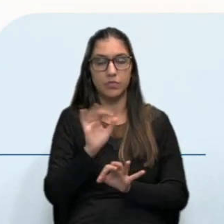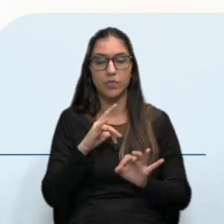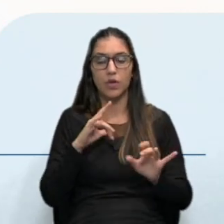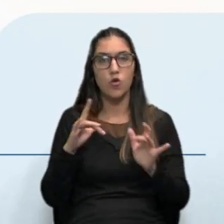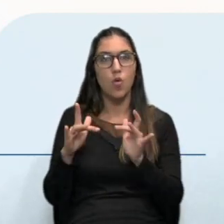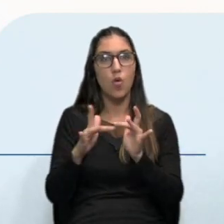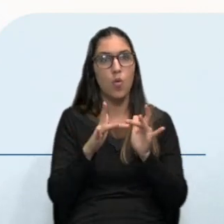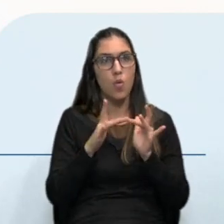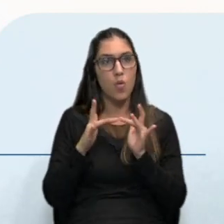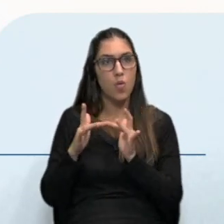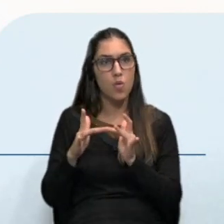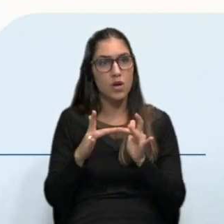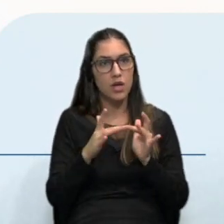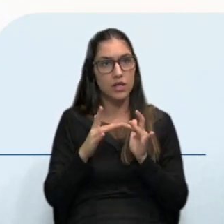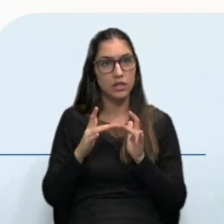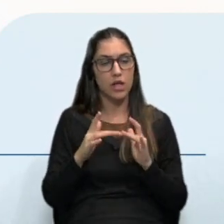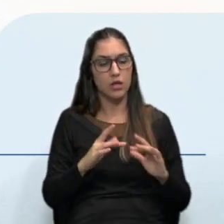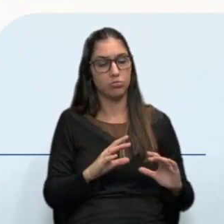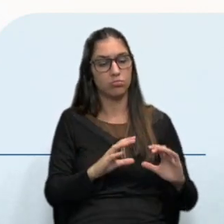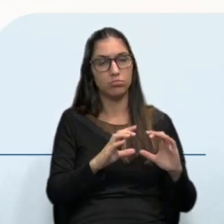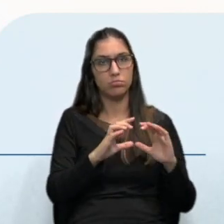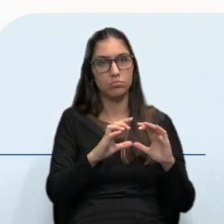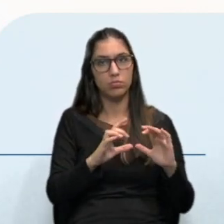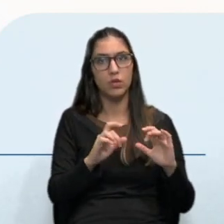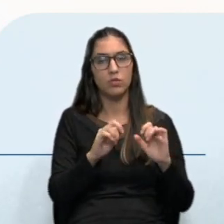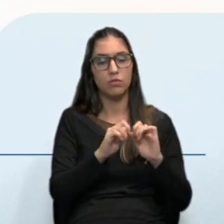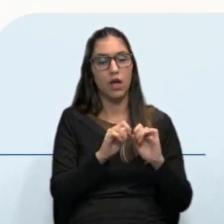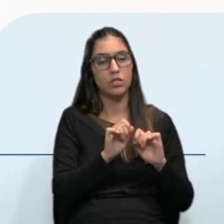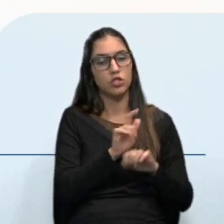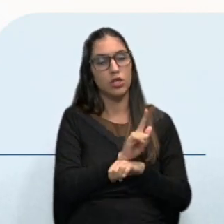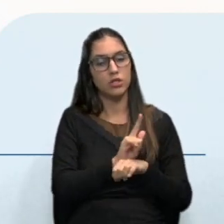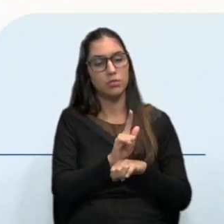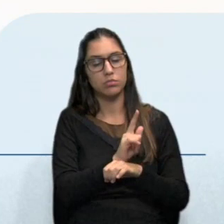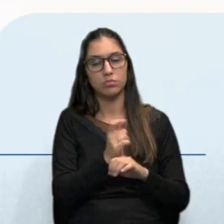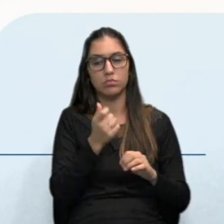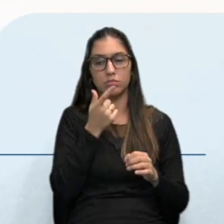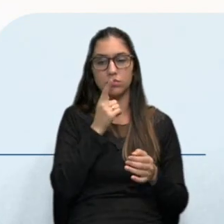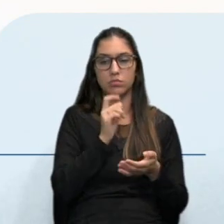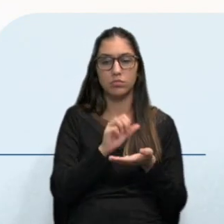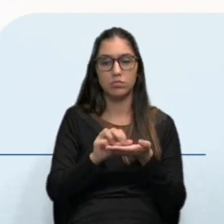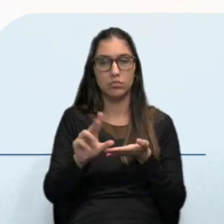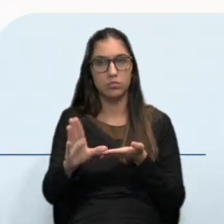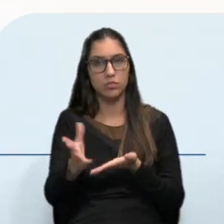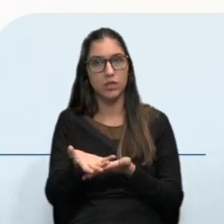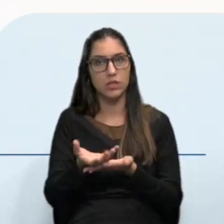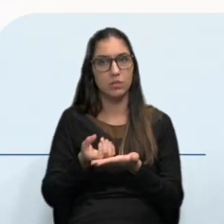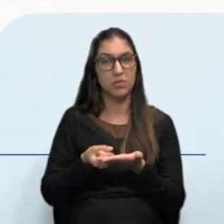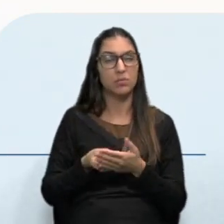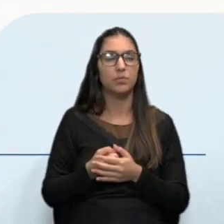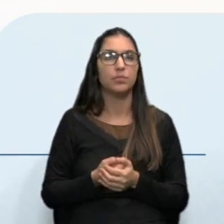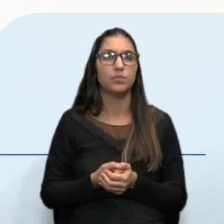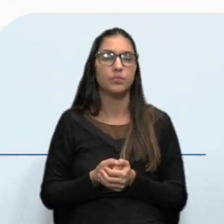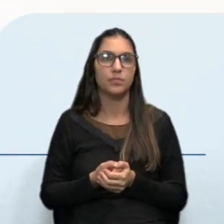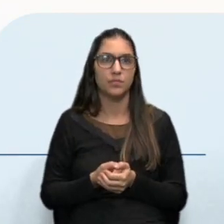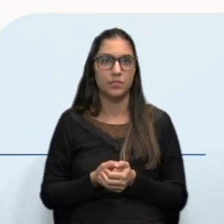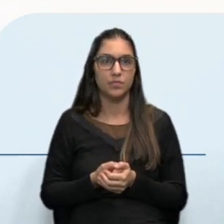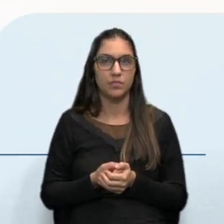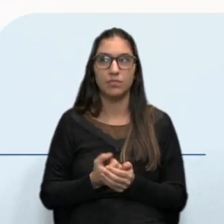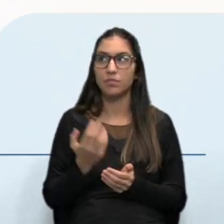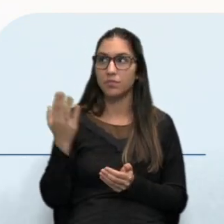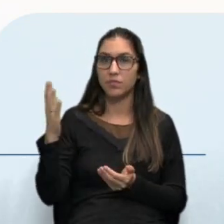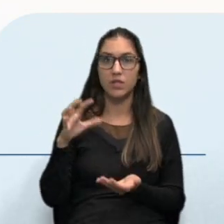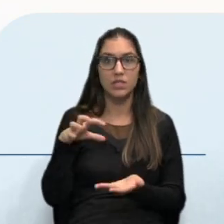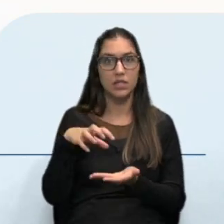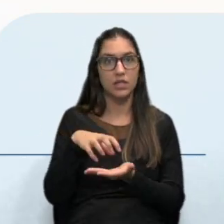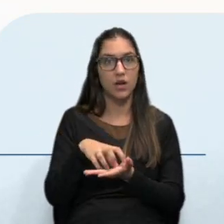conectada a essa rede, então, para fazer o gerenciamento, para mandar mensagem, para receber mensagem. Essa central